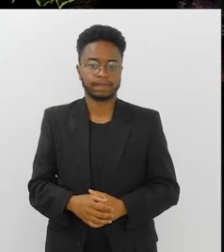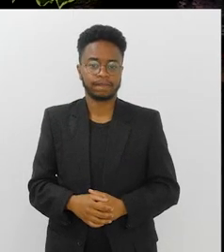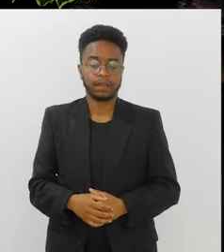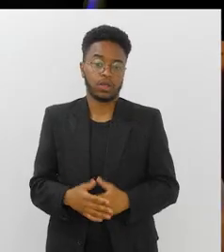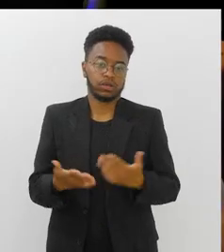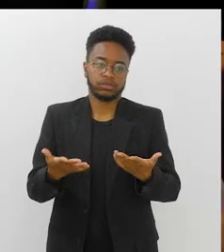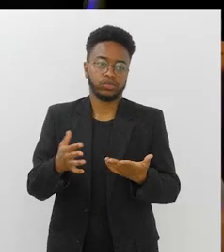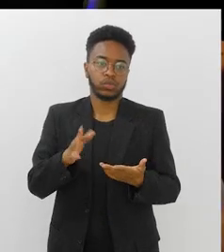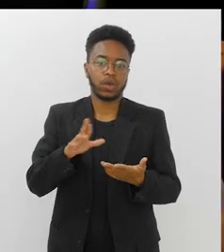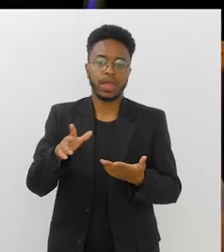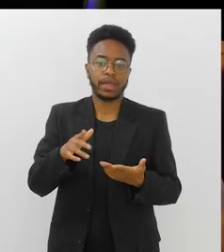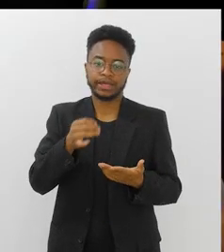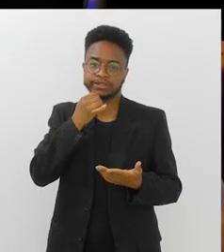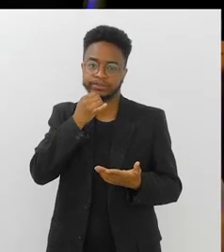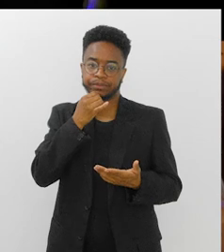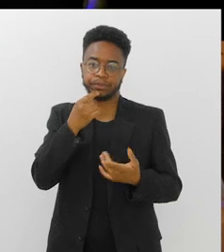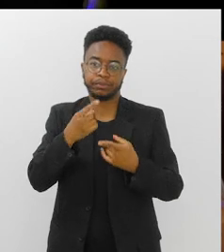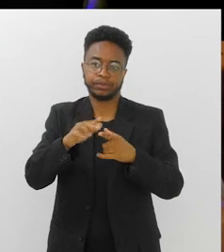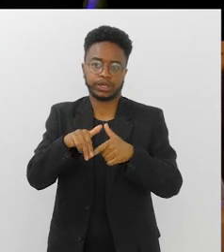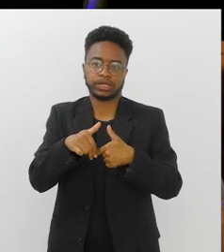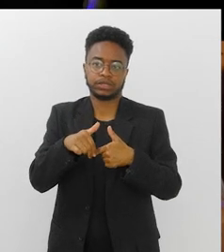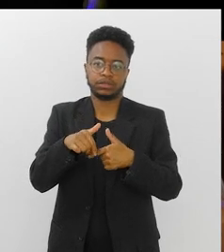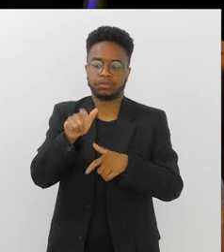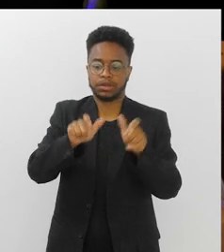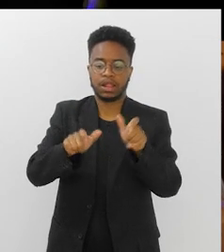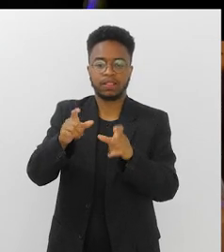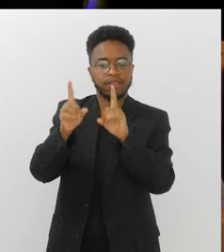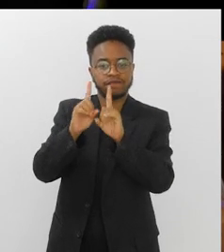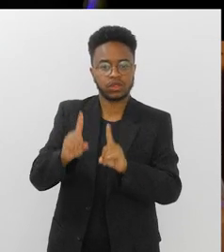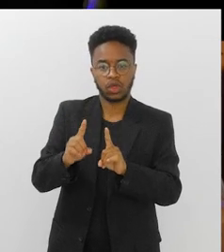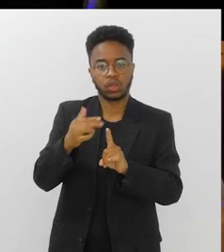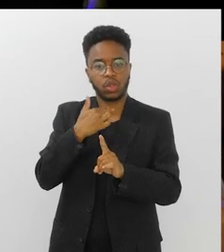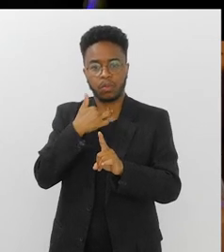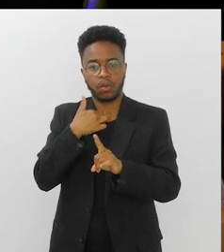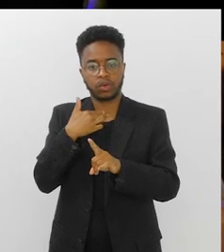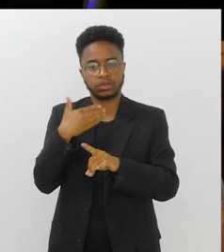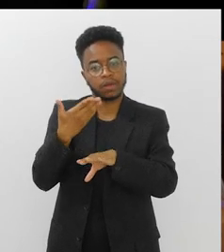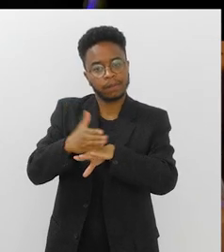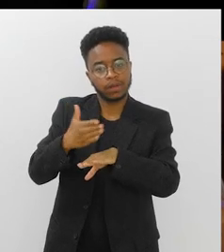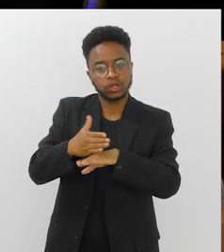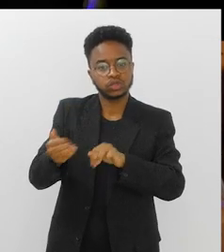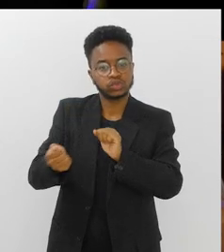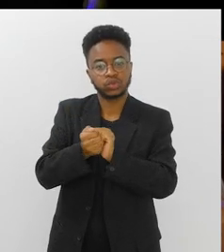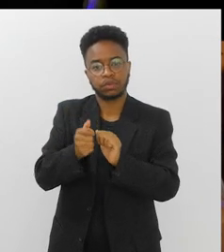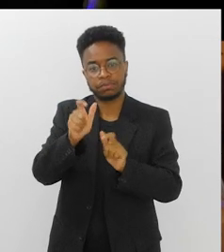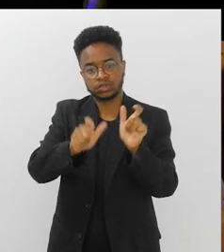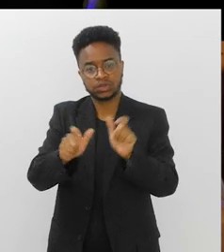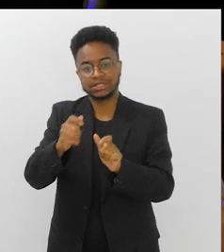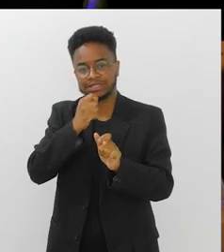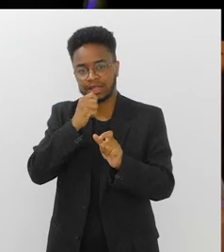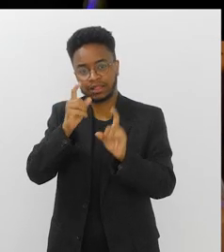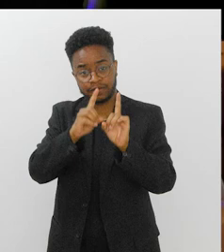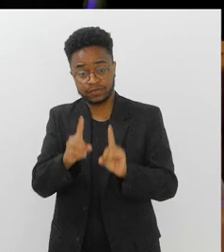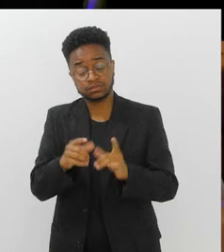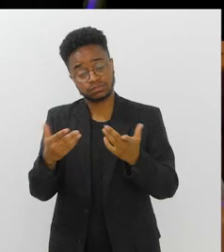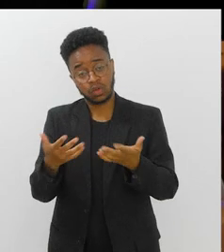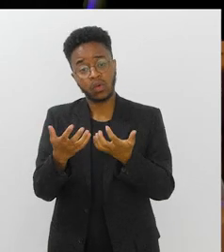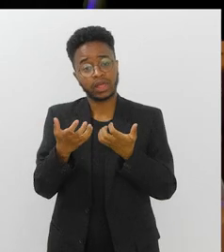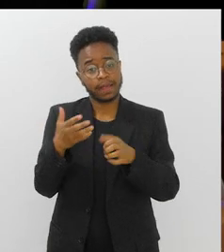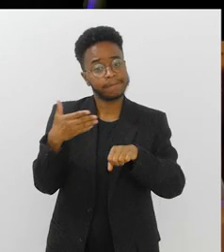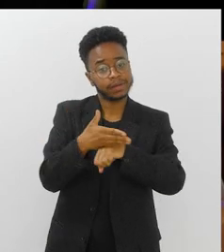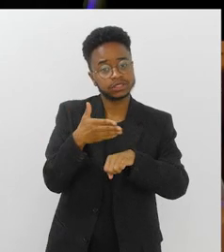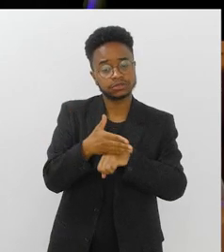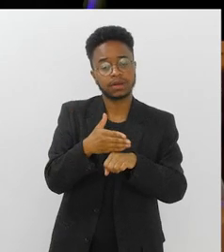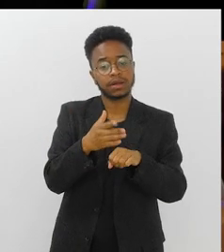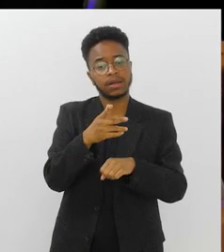podem pela sua deficiência eh praticar esporte eh entre as pessoas S deficientes Então elas querem ir lá no